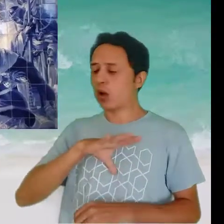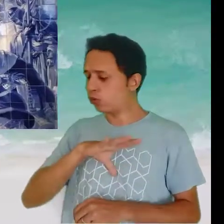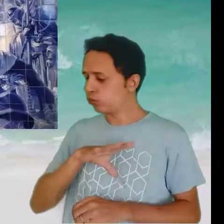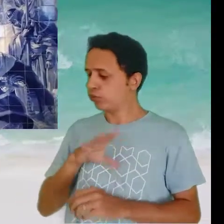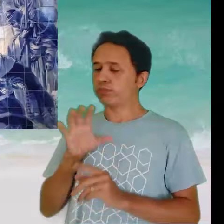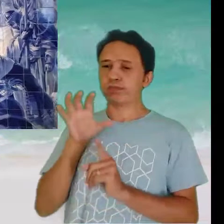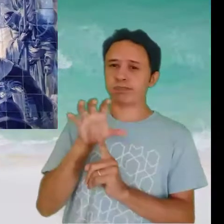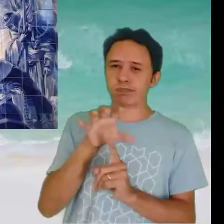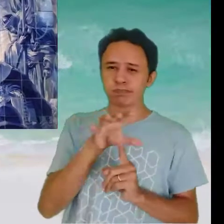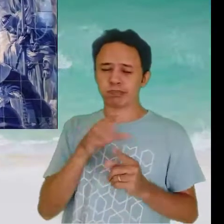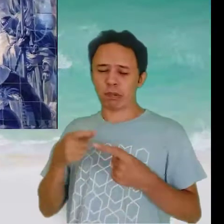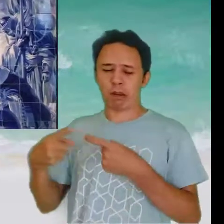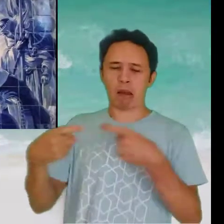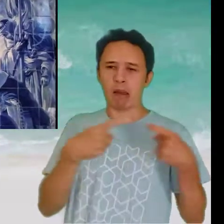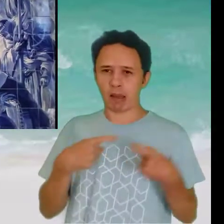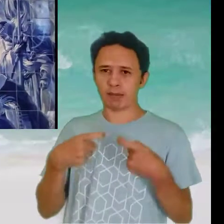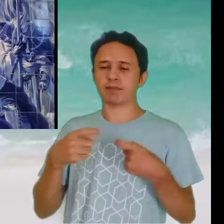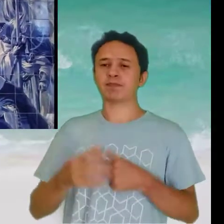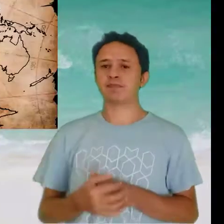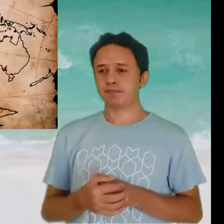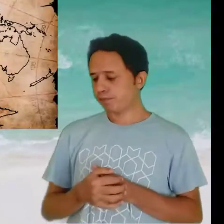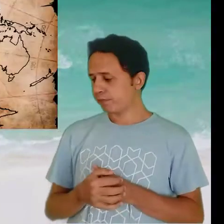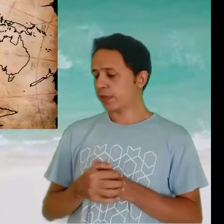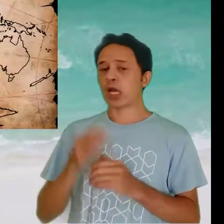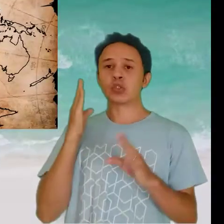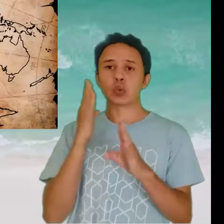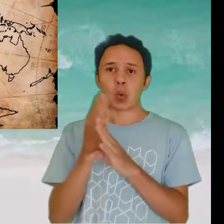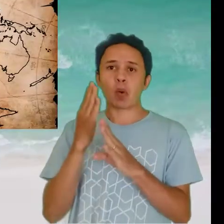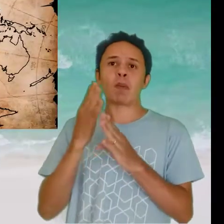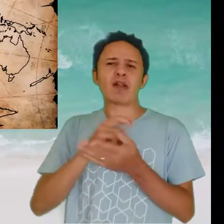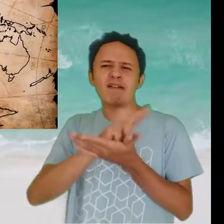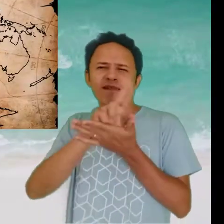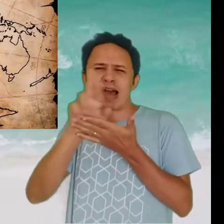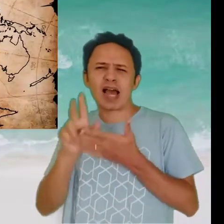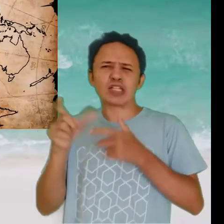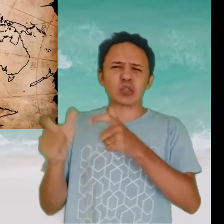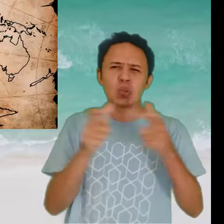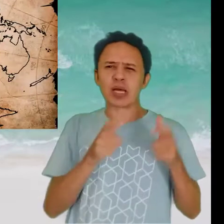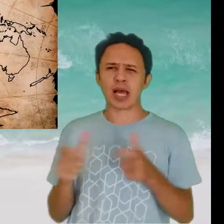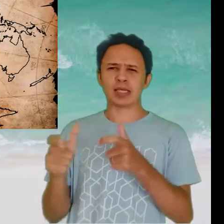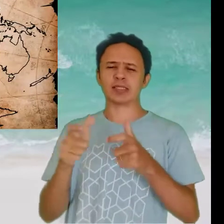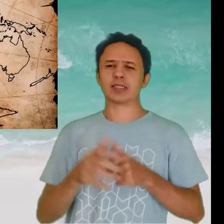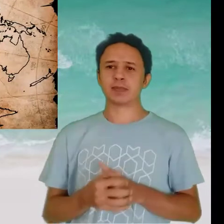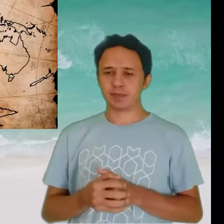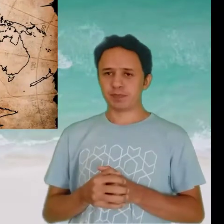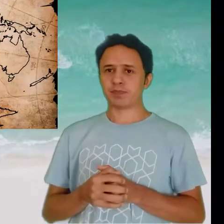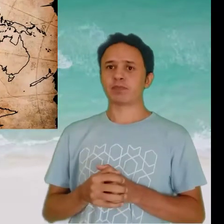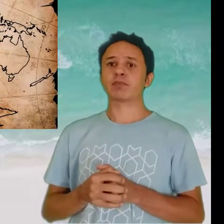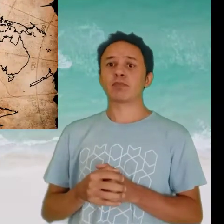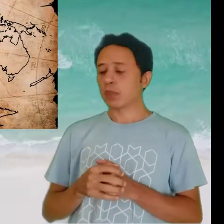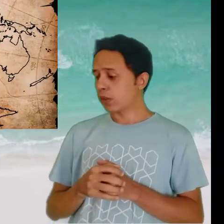eles atacaram aqui, Ceuta, em 1415. Aí os portugueses descobriram os Açores, Madeira, Cabo Verde, Angola,